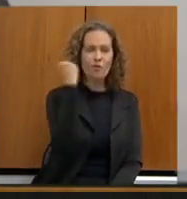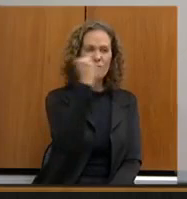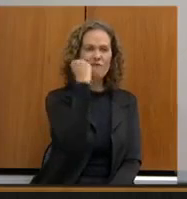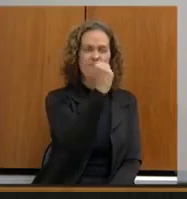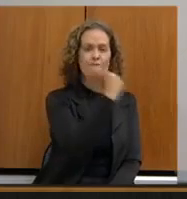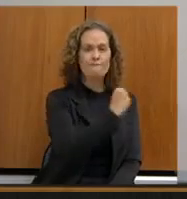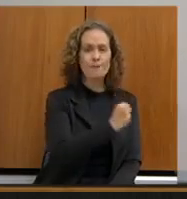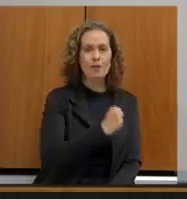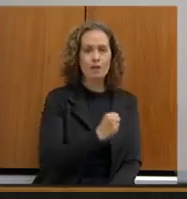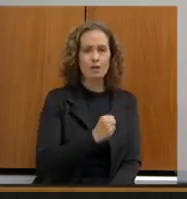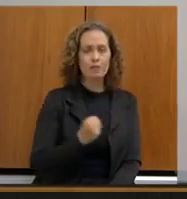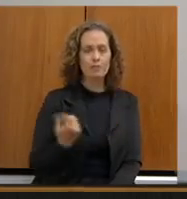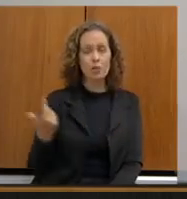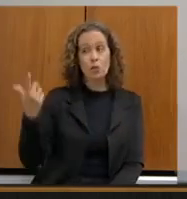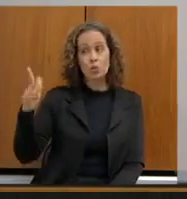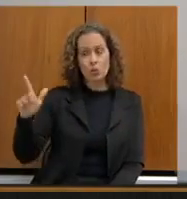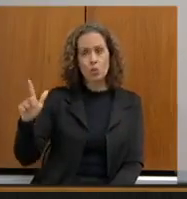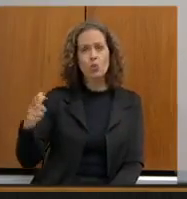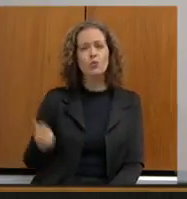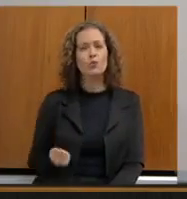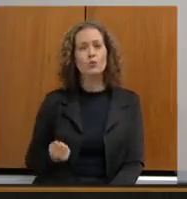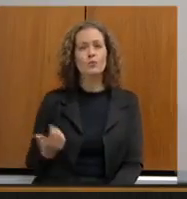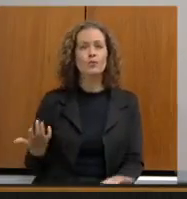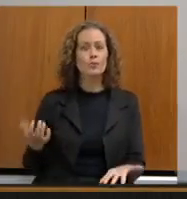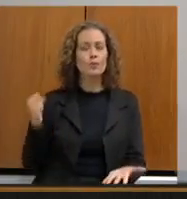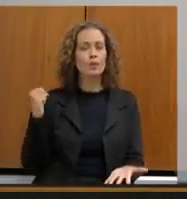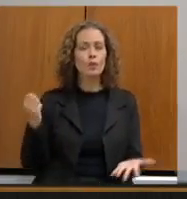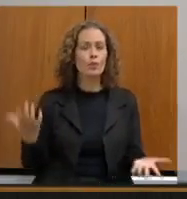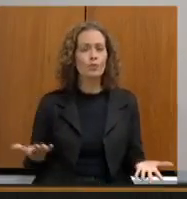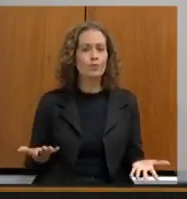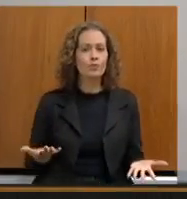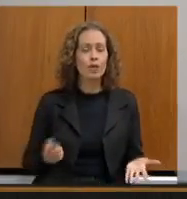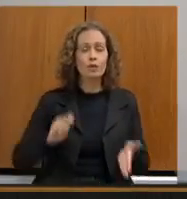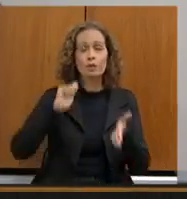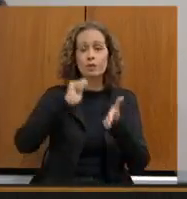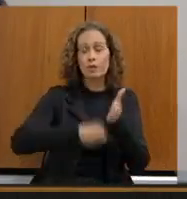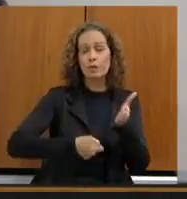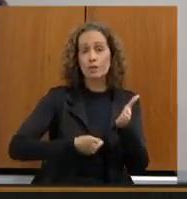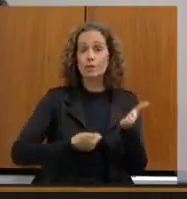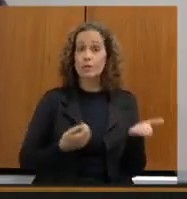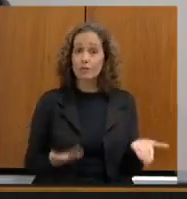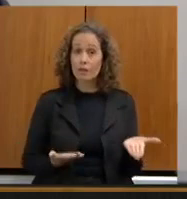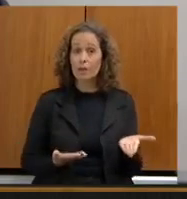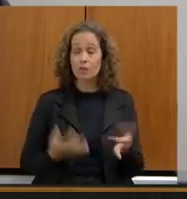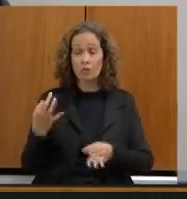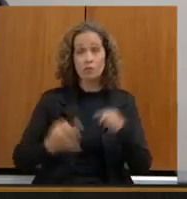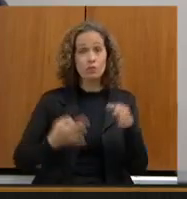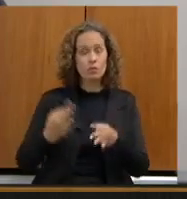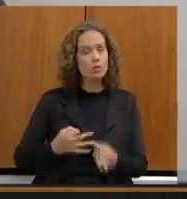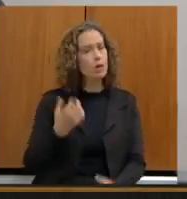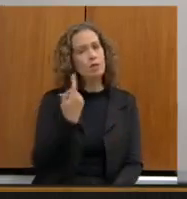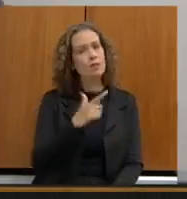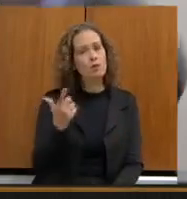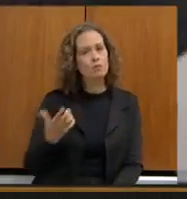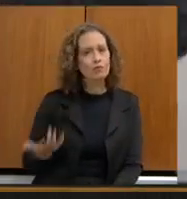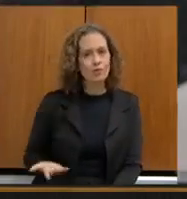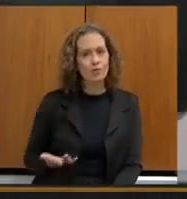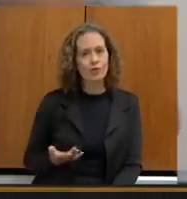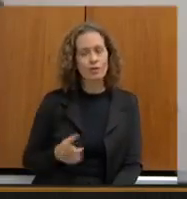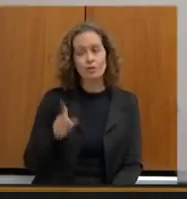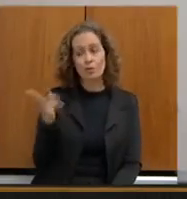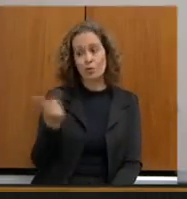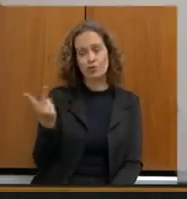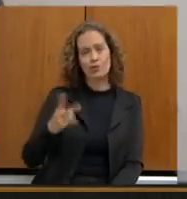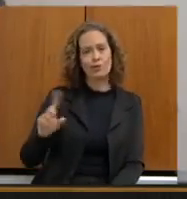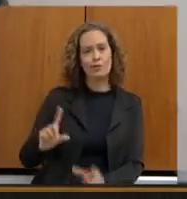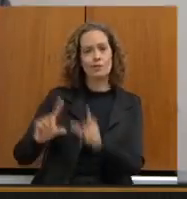matou os dois presos detalhes não havia autorização judicial para se ausentado aqui na visão que eu tenho de ataque e